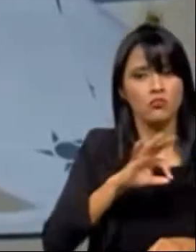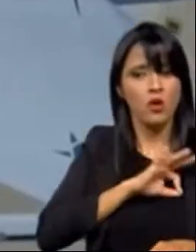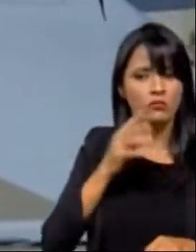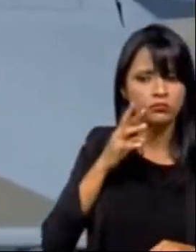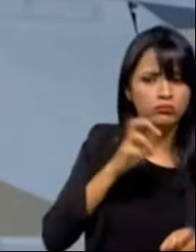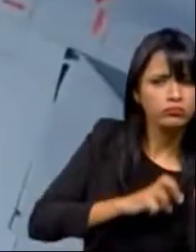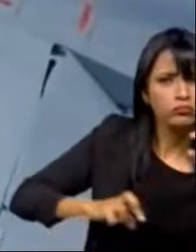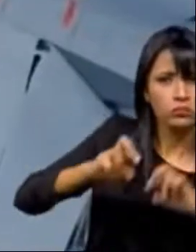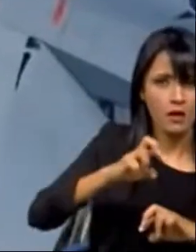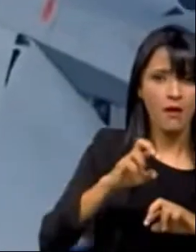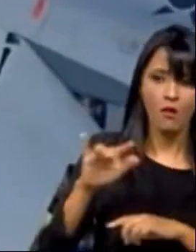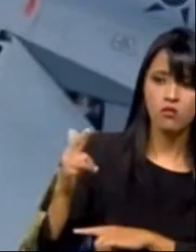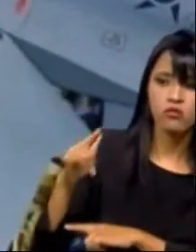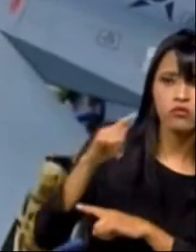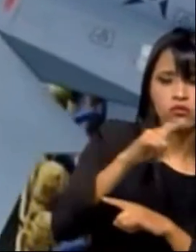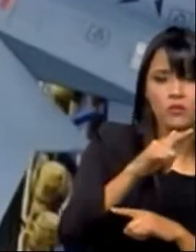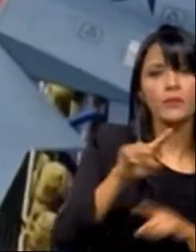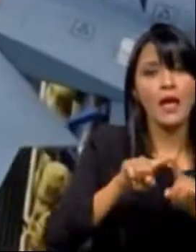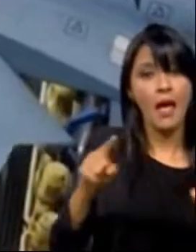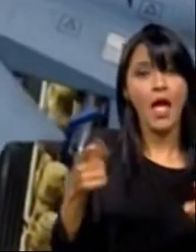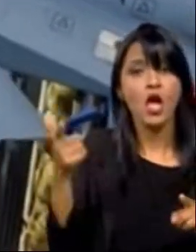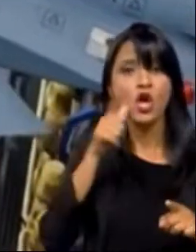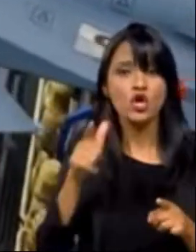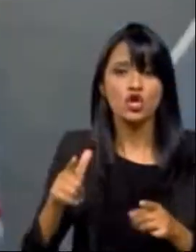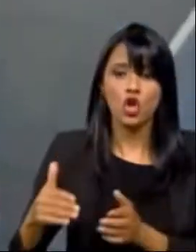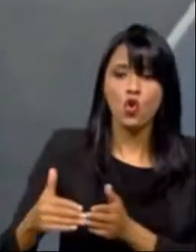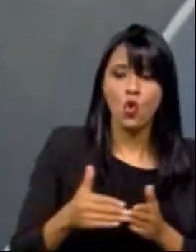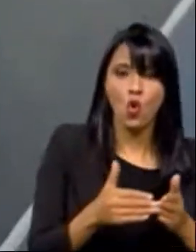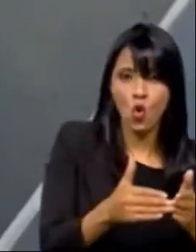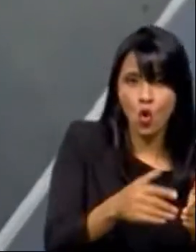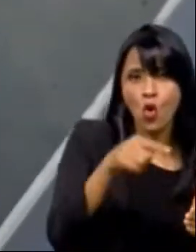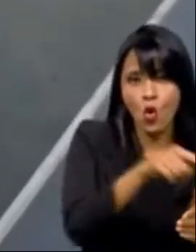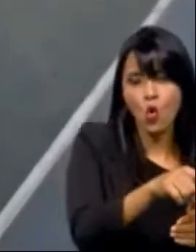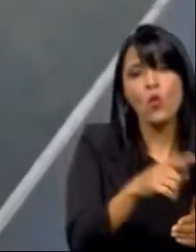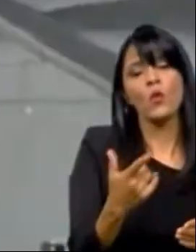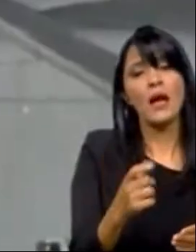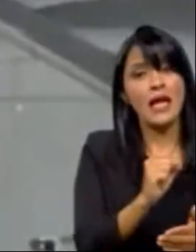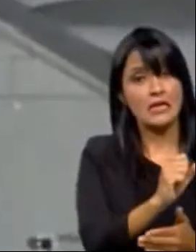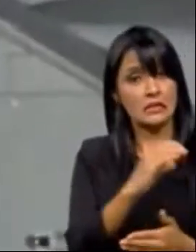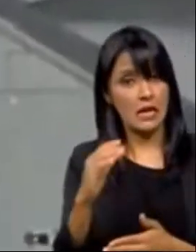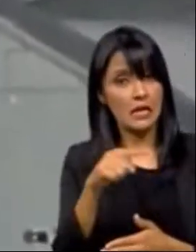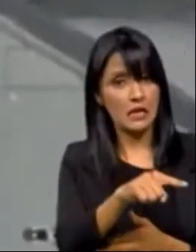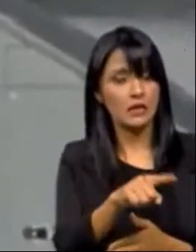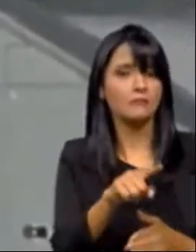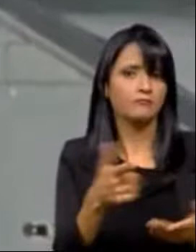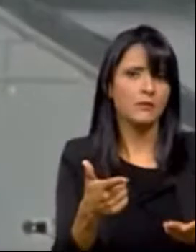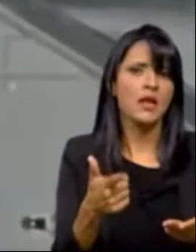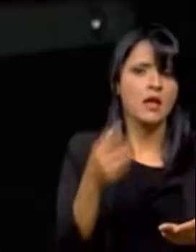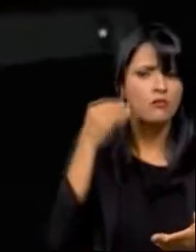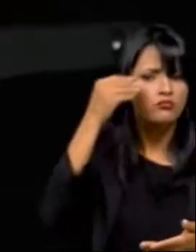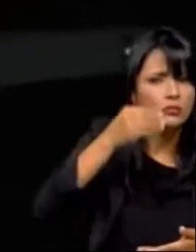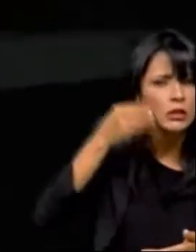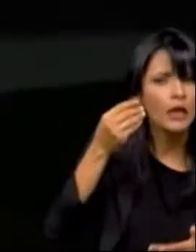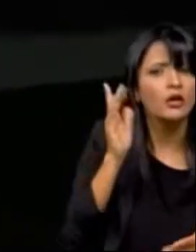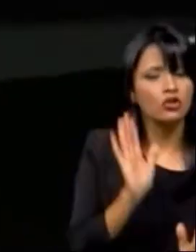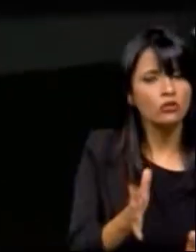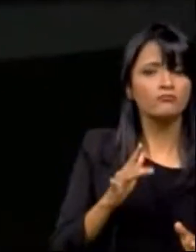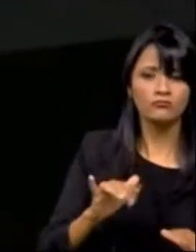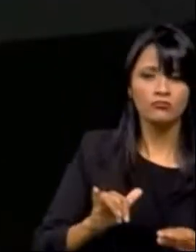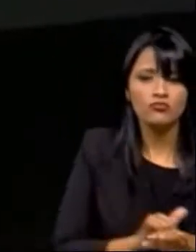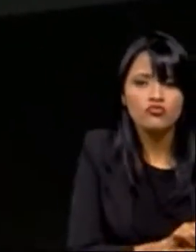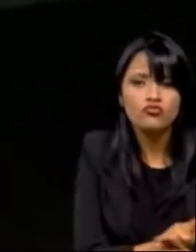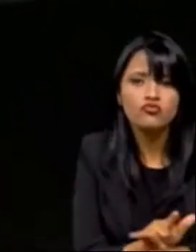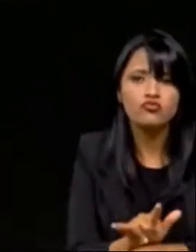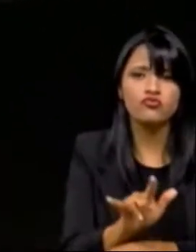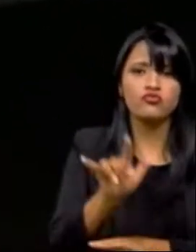aeronaves chegaram de navio no Porto de Navegantes, em Santa Catarina, e após alguns testes, decolaram do